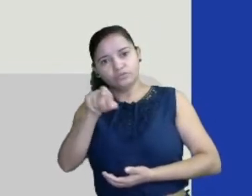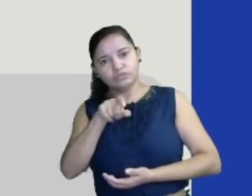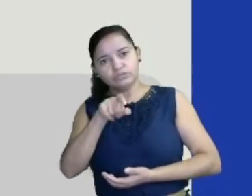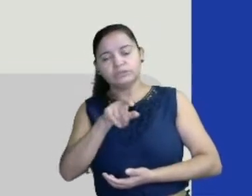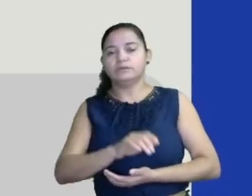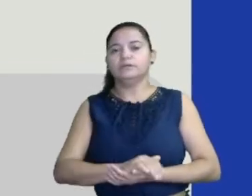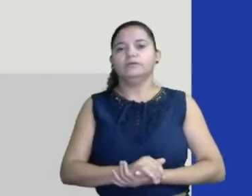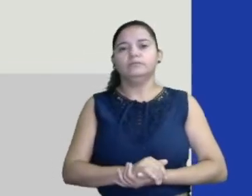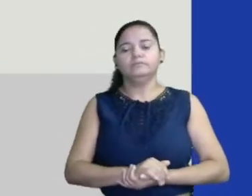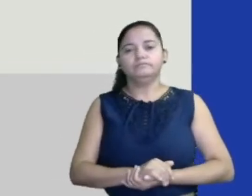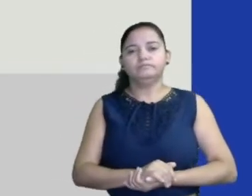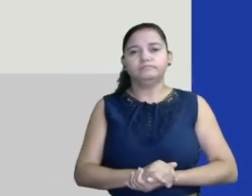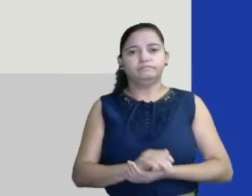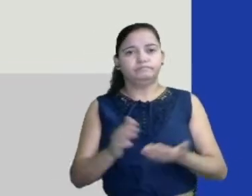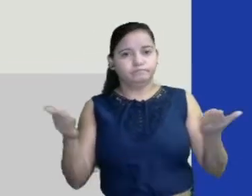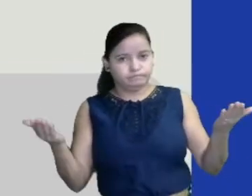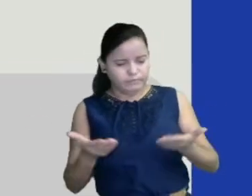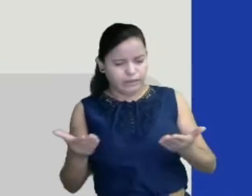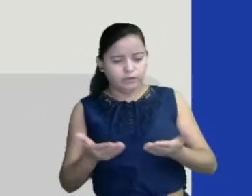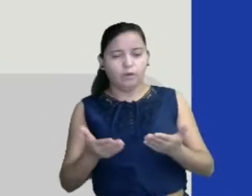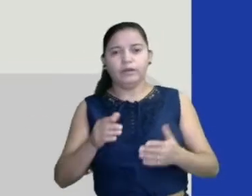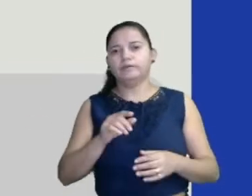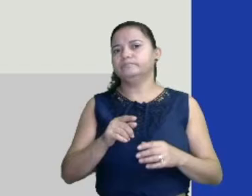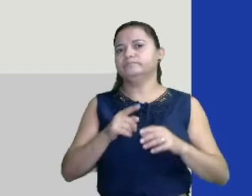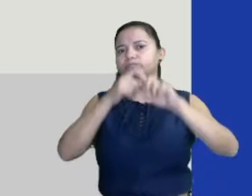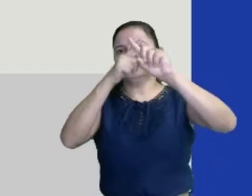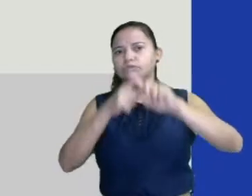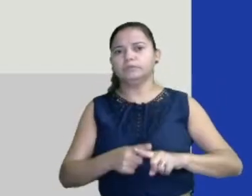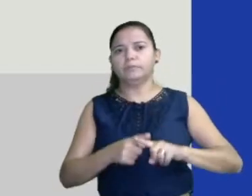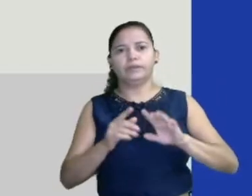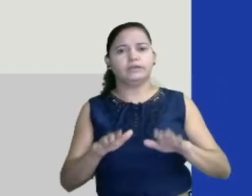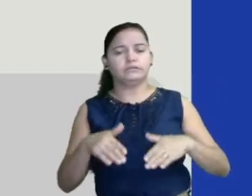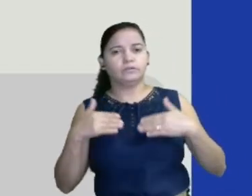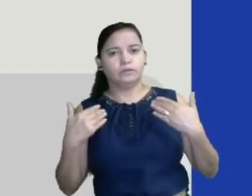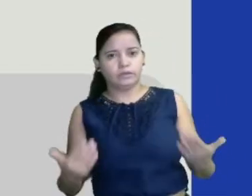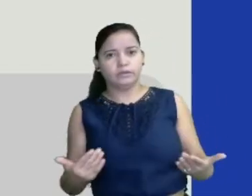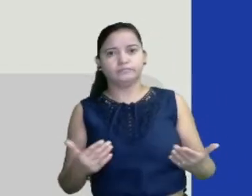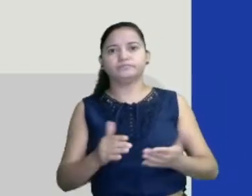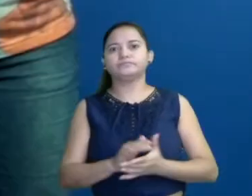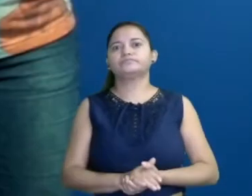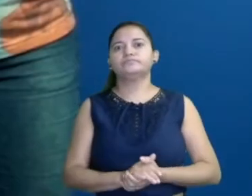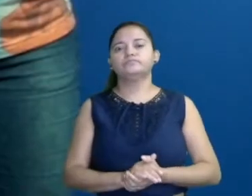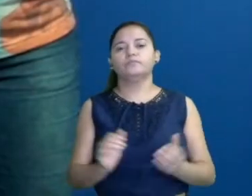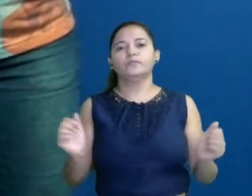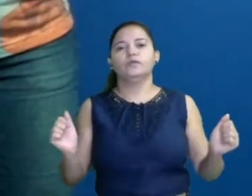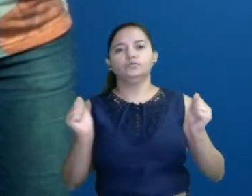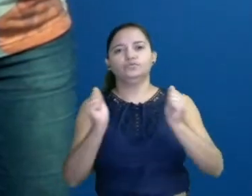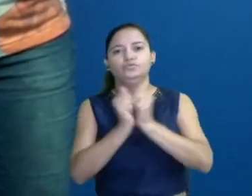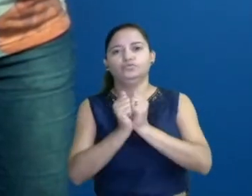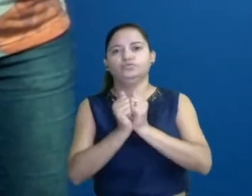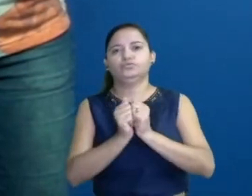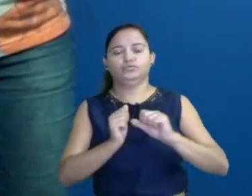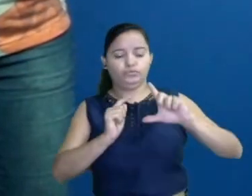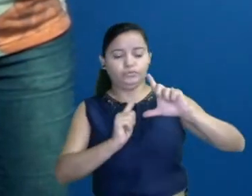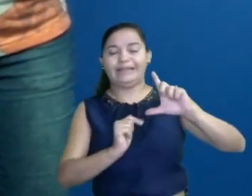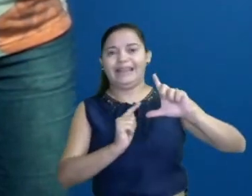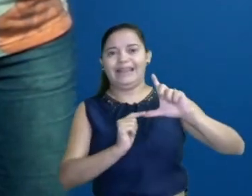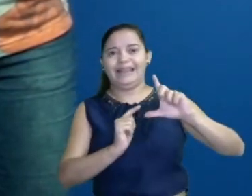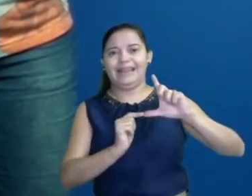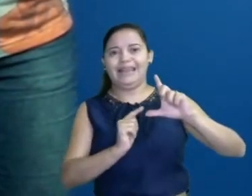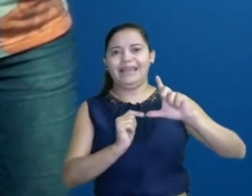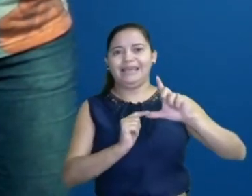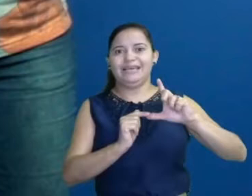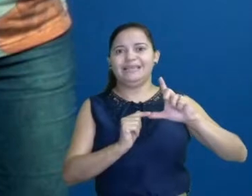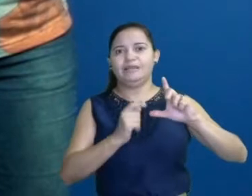Professora Cadê o sinal de multiplicação aí quando eu juntos duas os dois números estão bem próximos